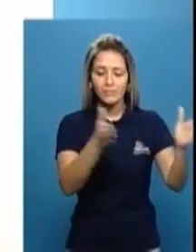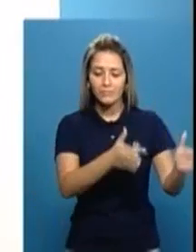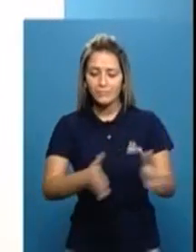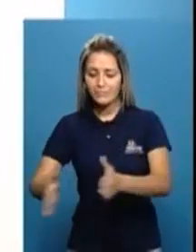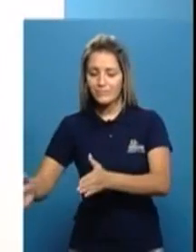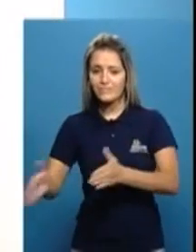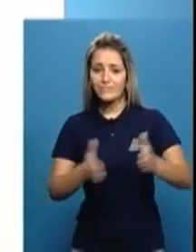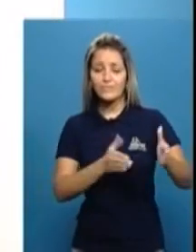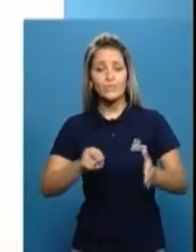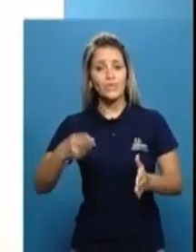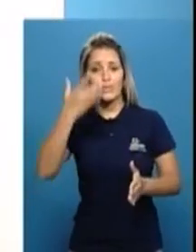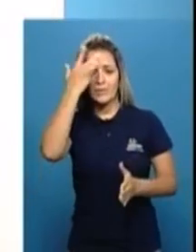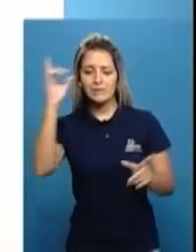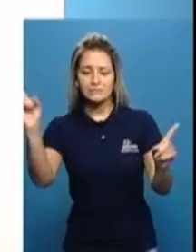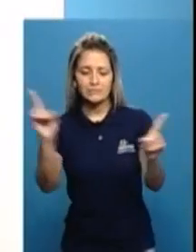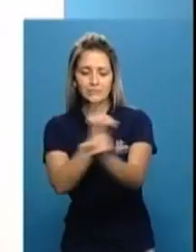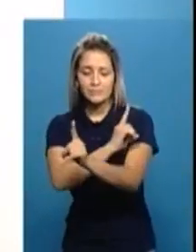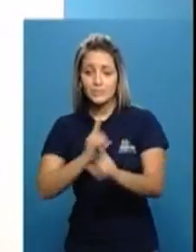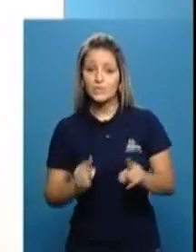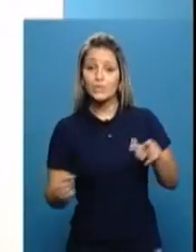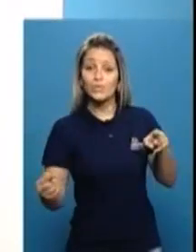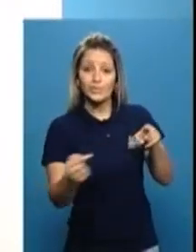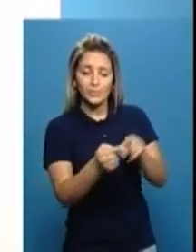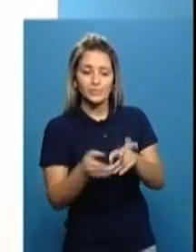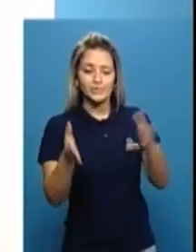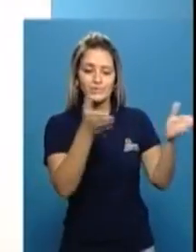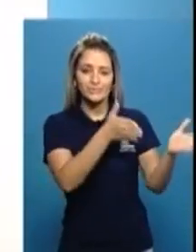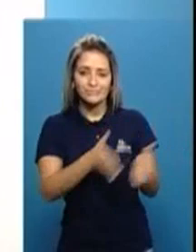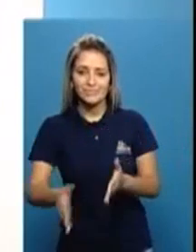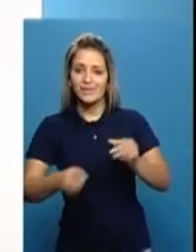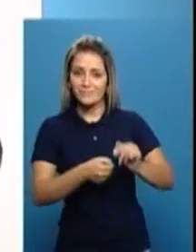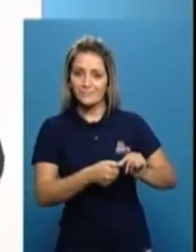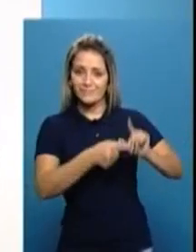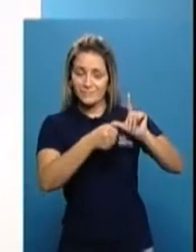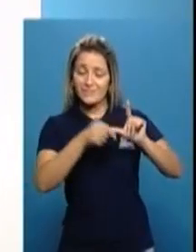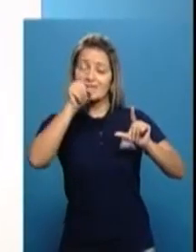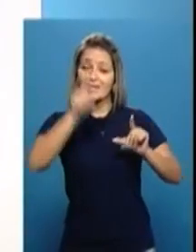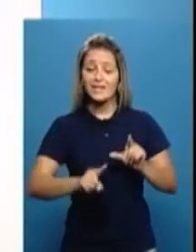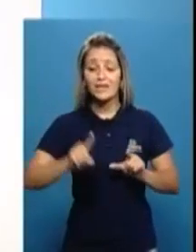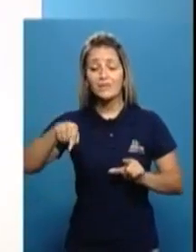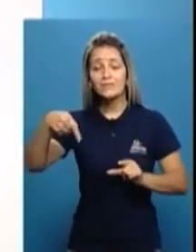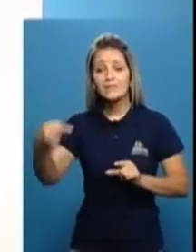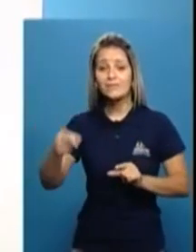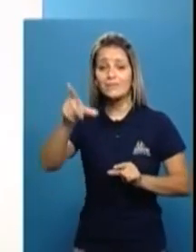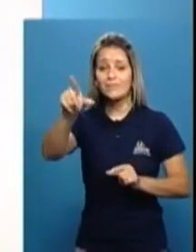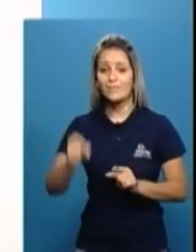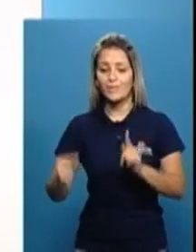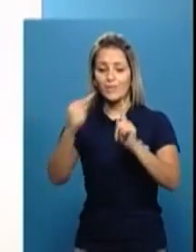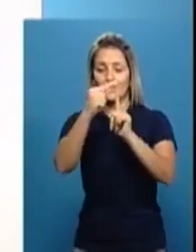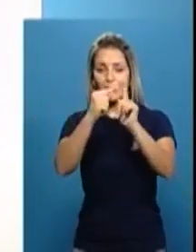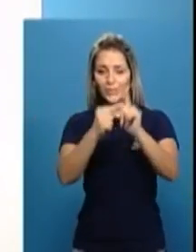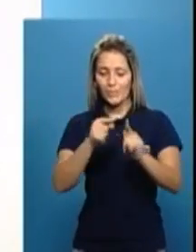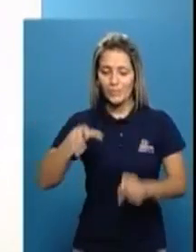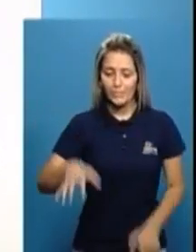maior produtividade. A partir do sistema de produção é que será selecionado o tipo de layout.